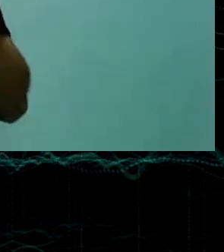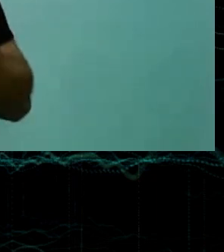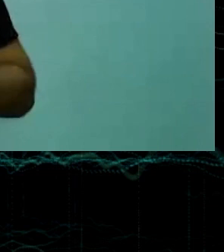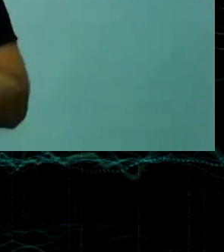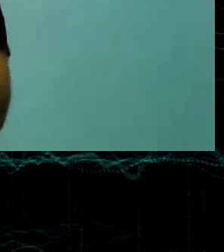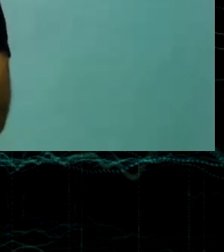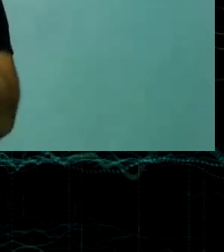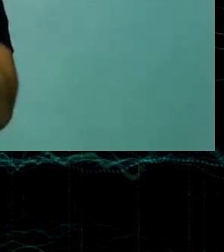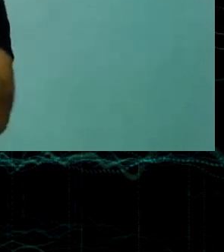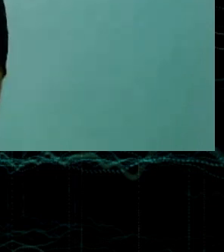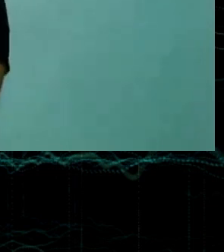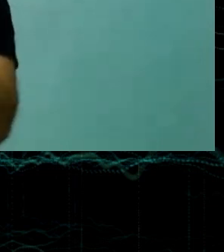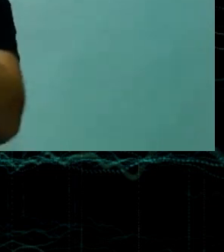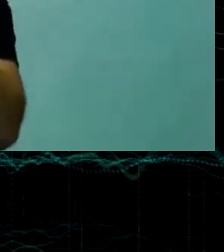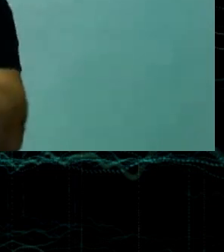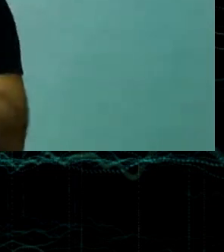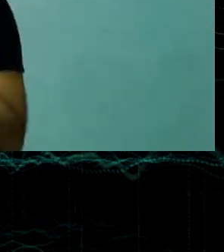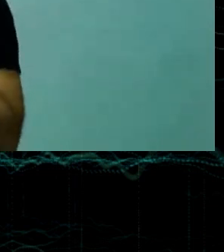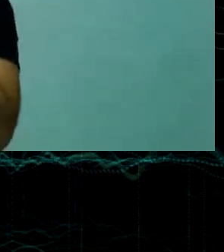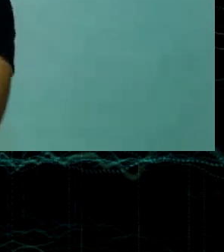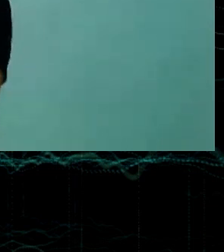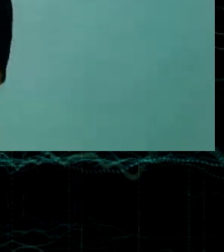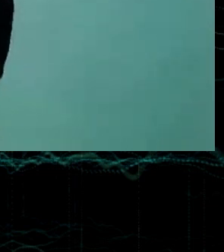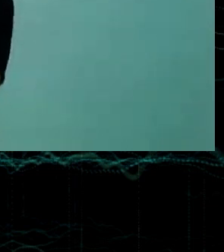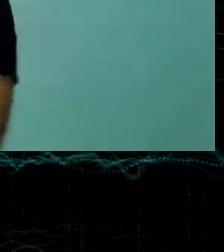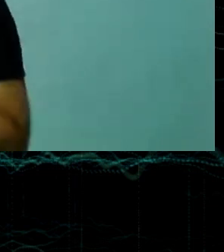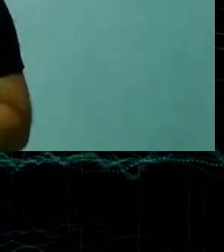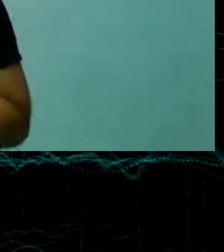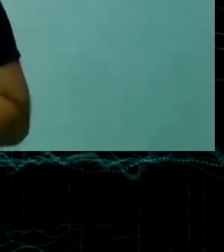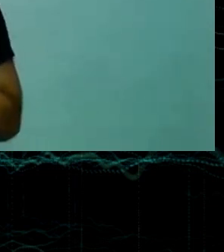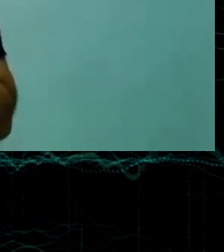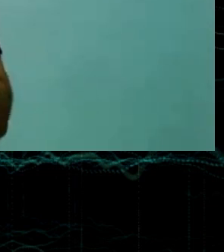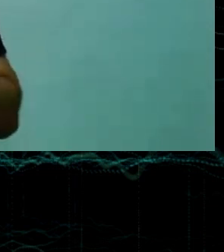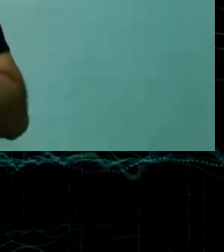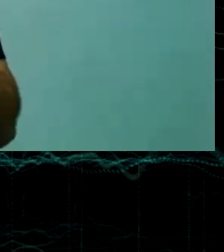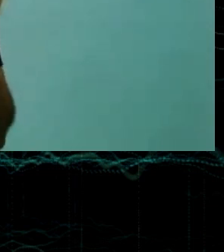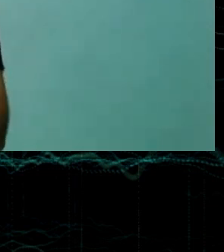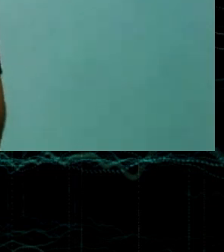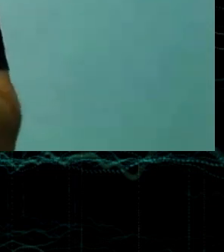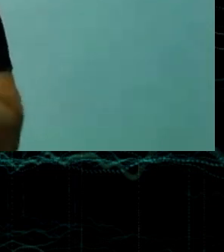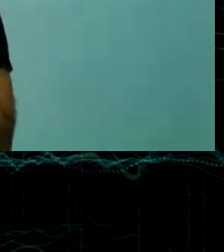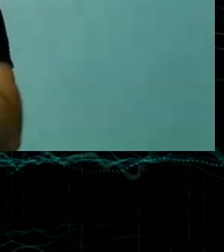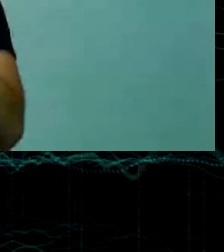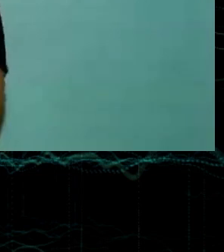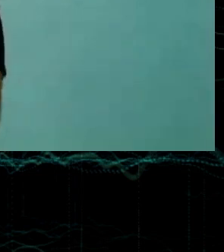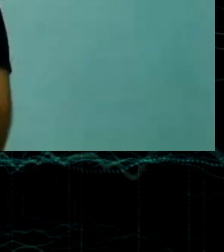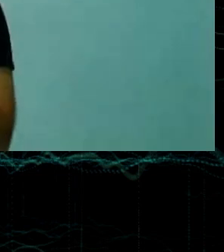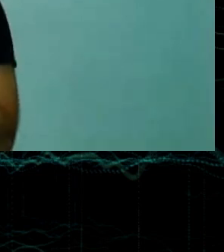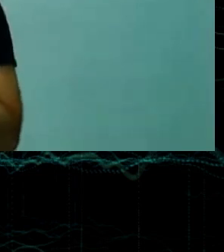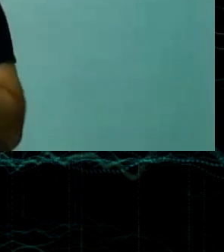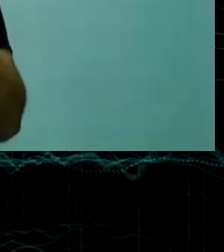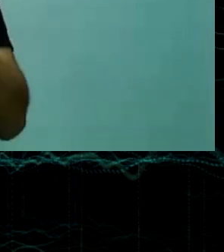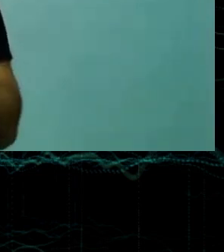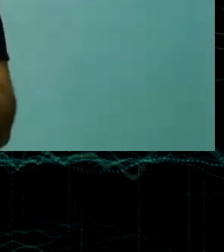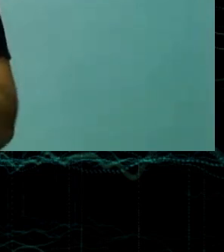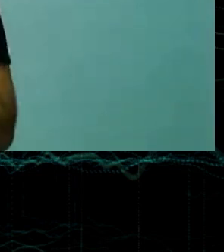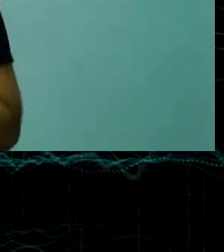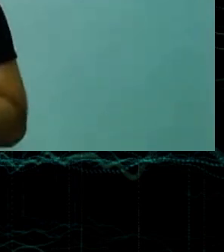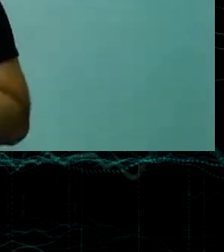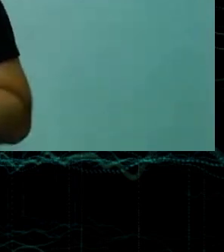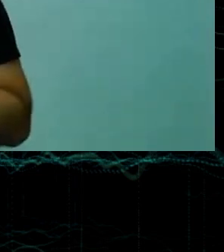demais só que ele é organizado ou não Por isso que o o rio tiram tá indo para festa graças ao Senhor Jordan 1 e